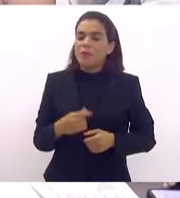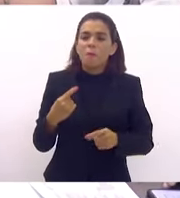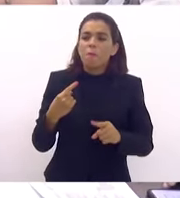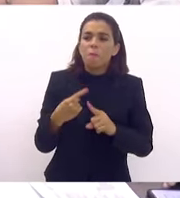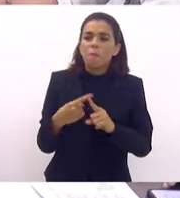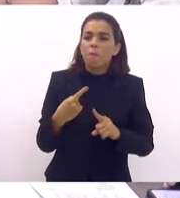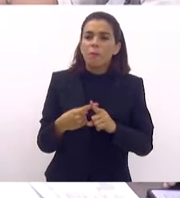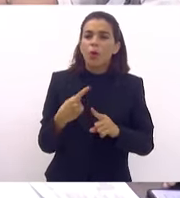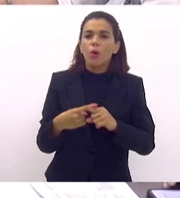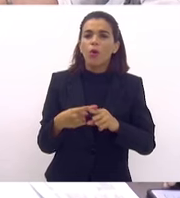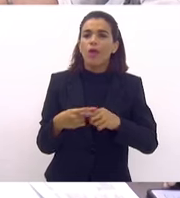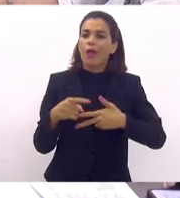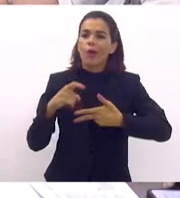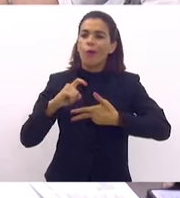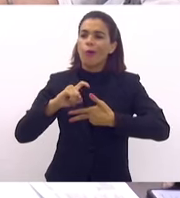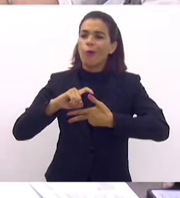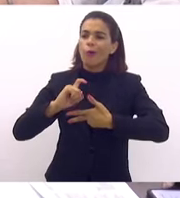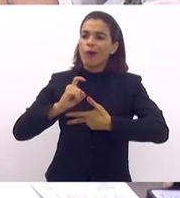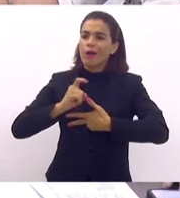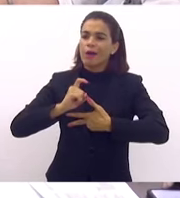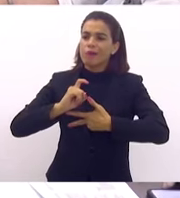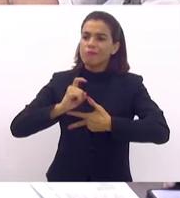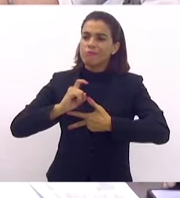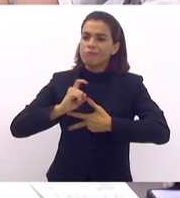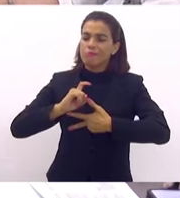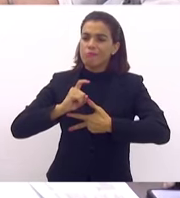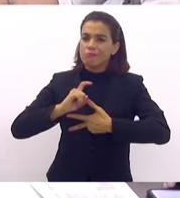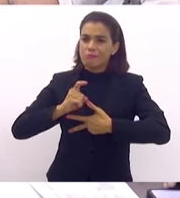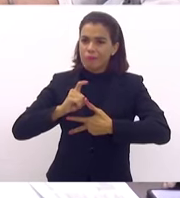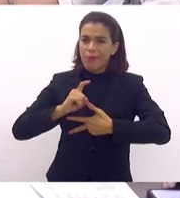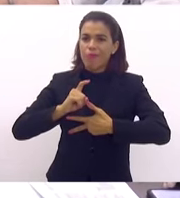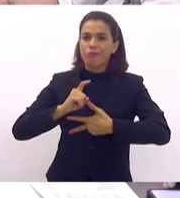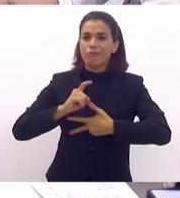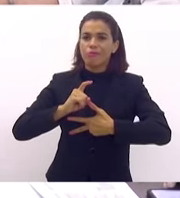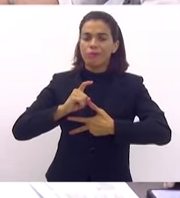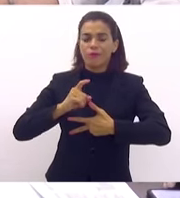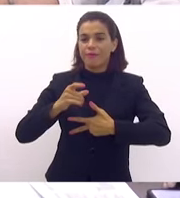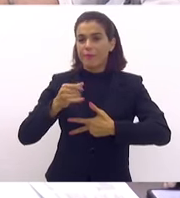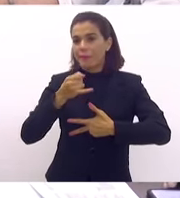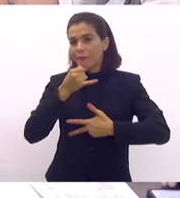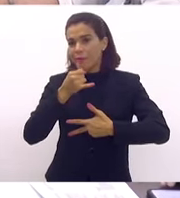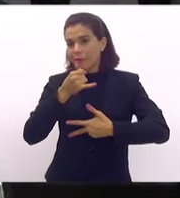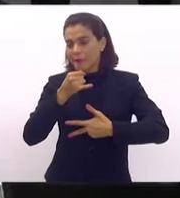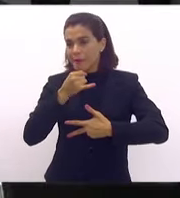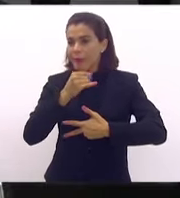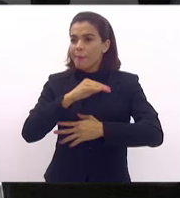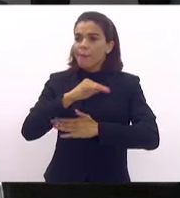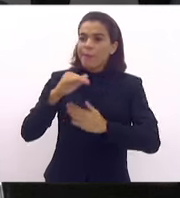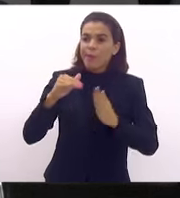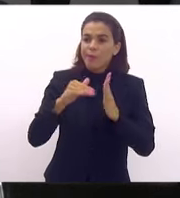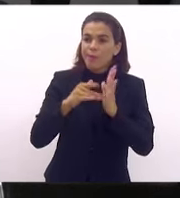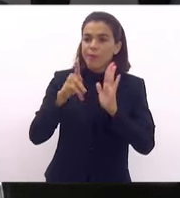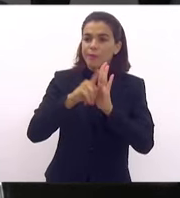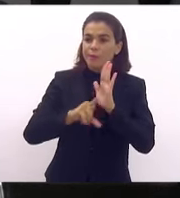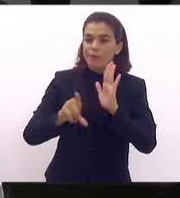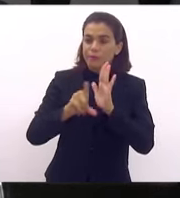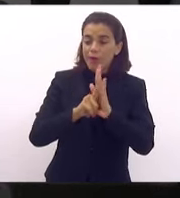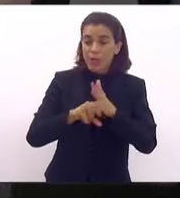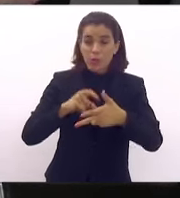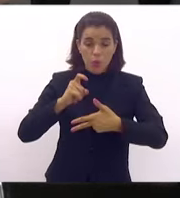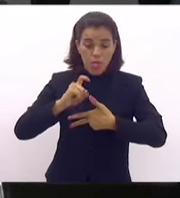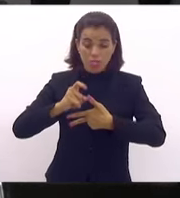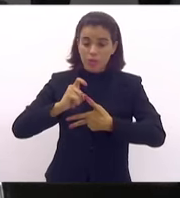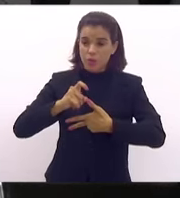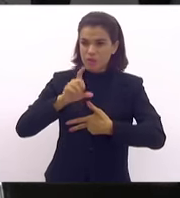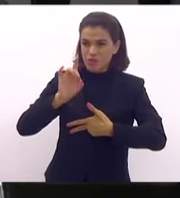o Poder Executivo, quando manda para casa, todos os projetos, todos os poderes executivos, não é